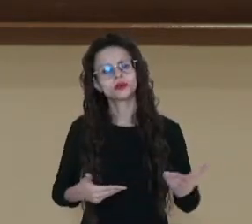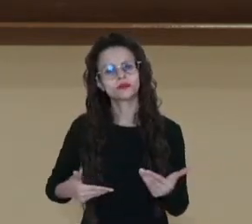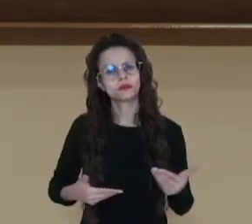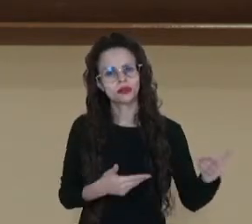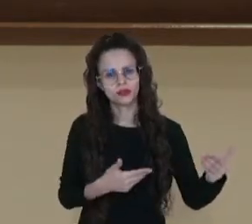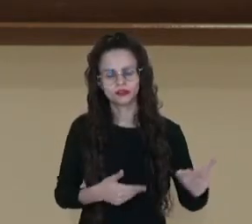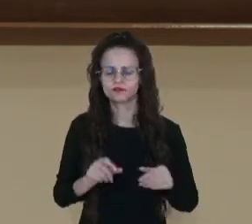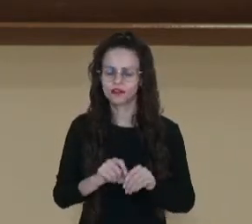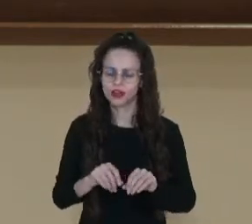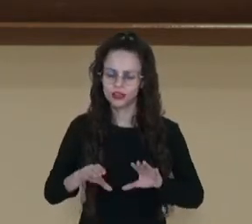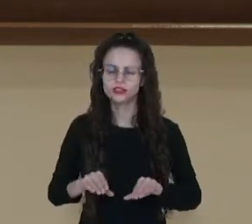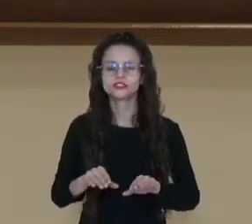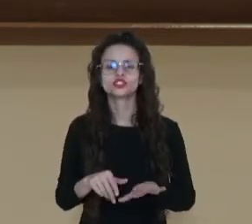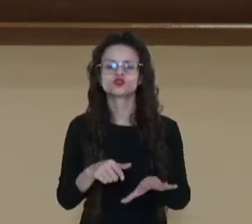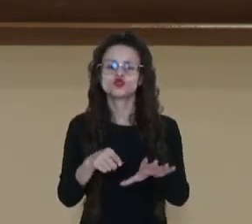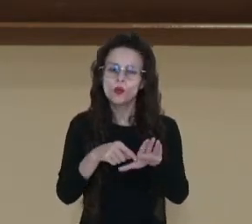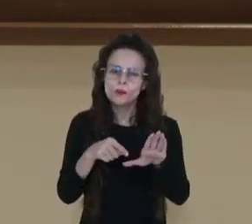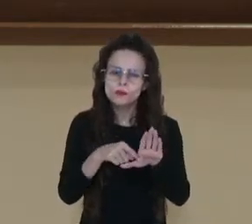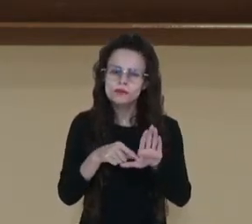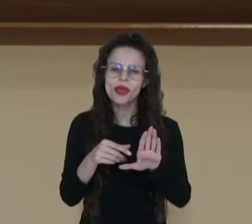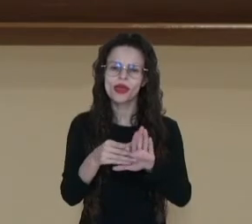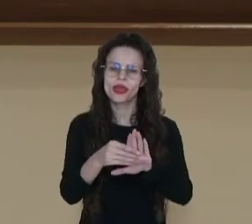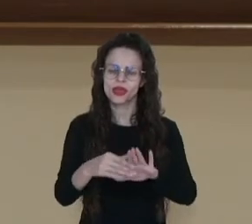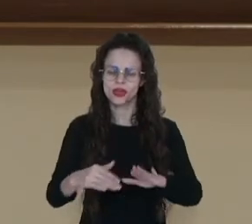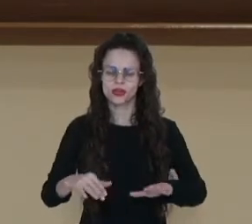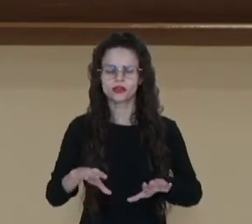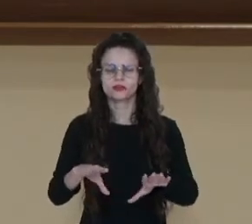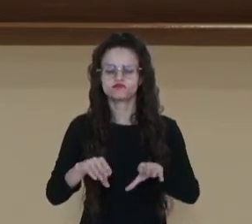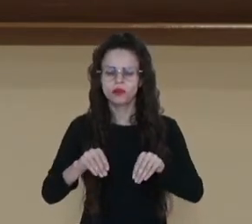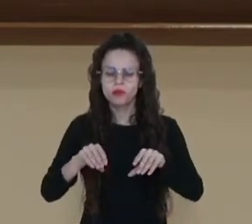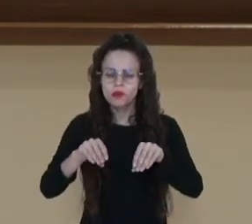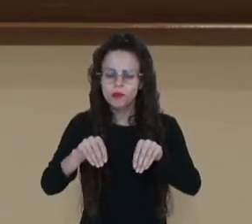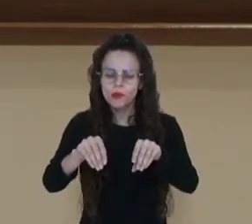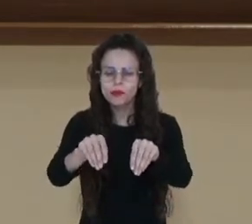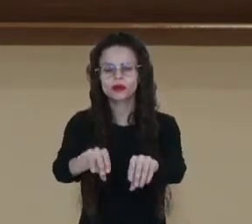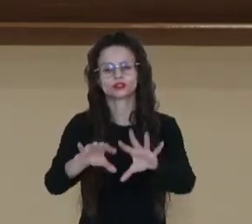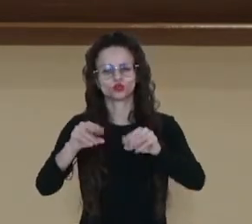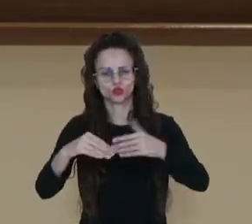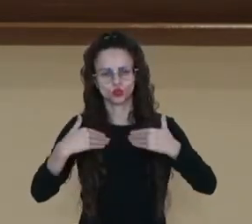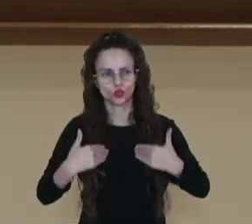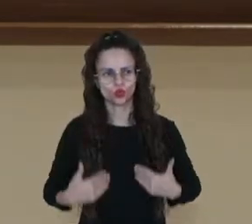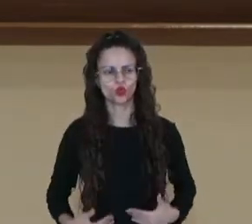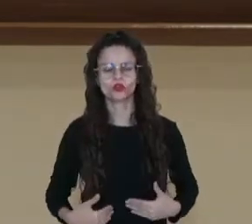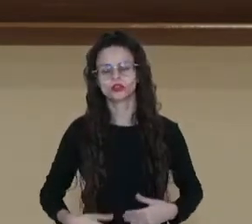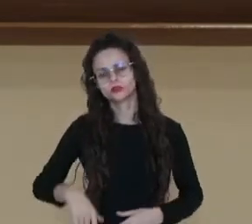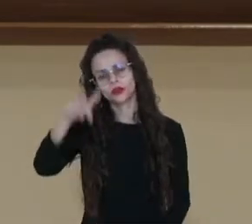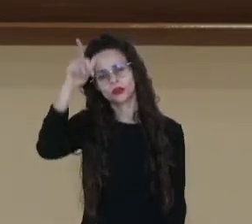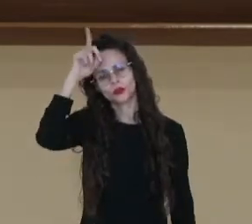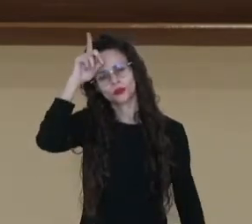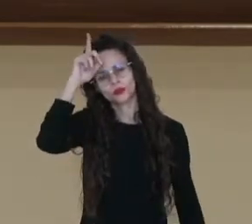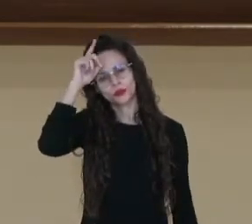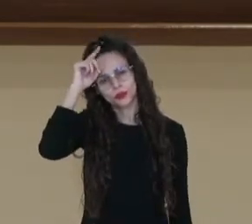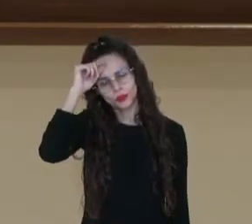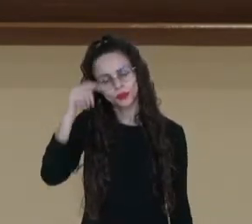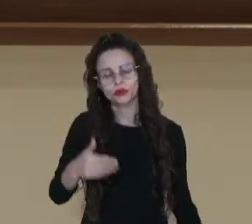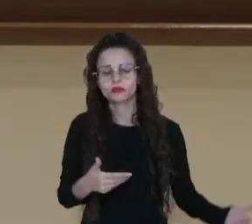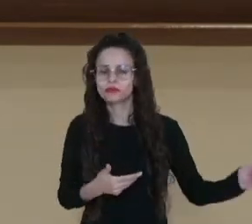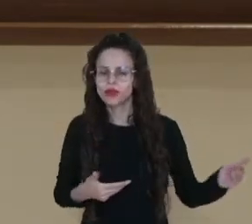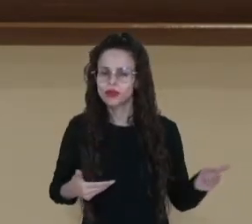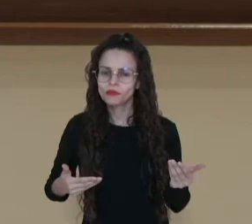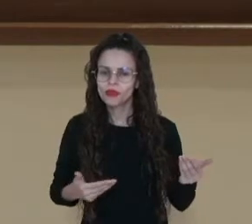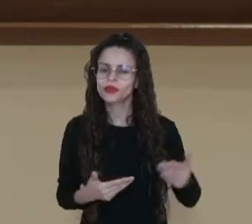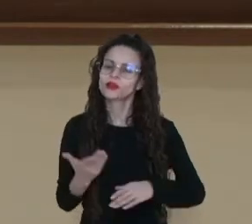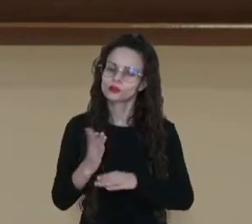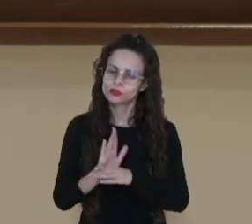a massageia desde o pezinho ali, vai subindo para as pernas, para todo o corpo, relaxando o bebê, né? Auxiliando